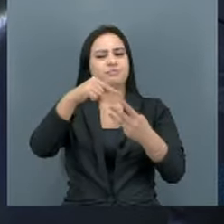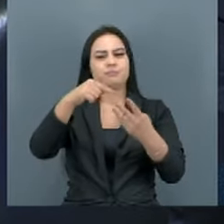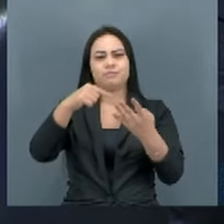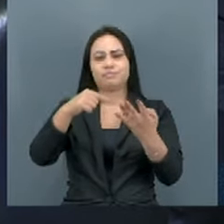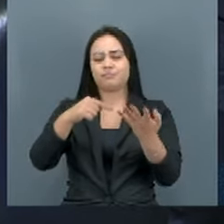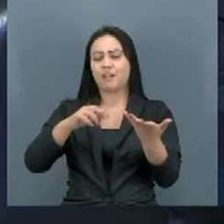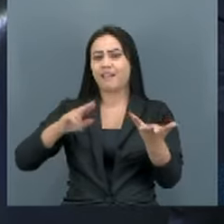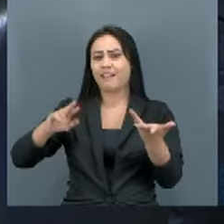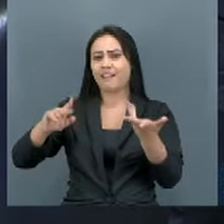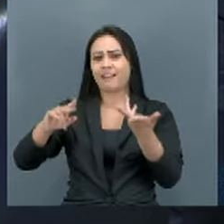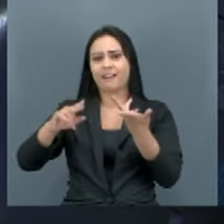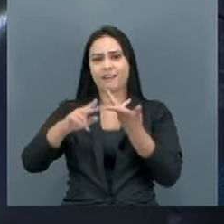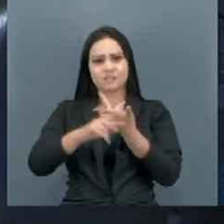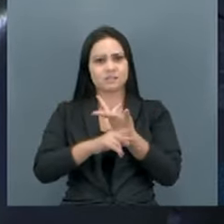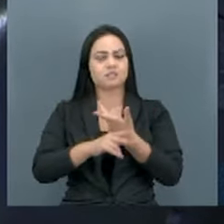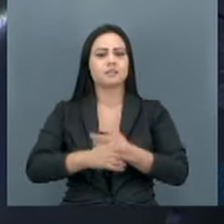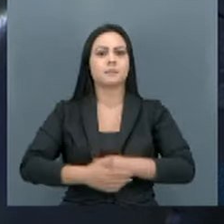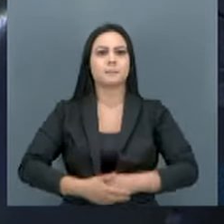Taurepangues,